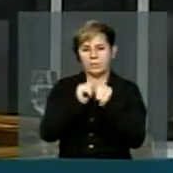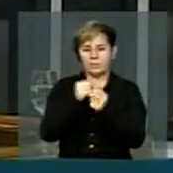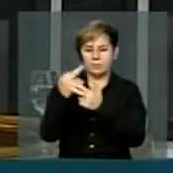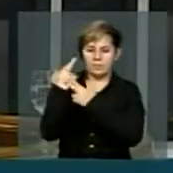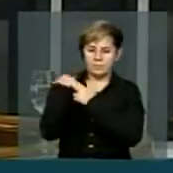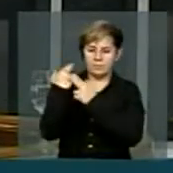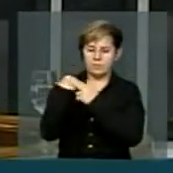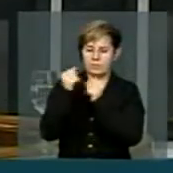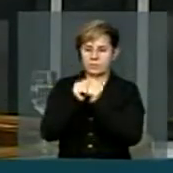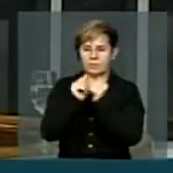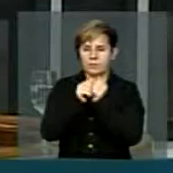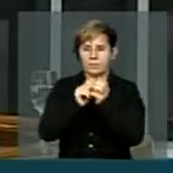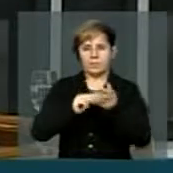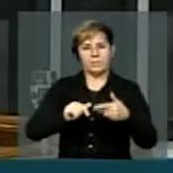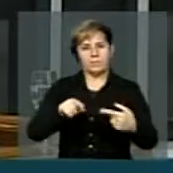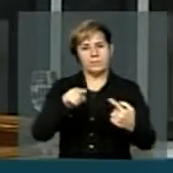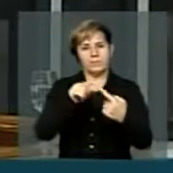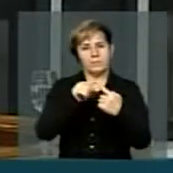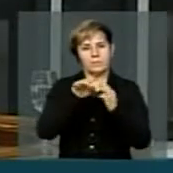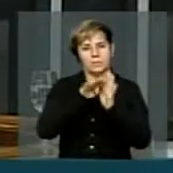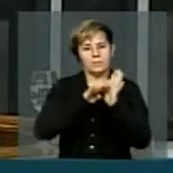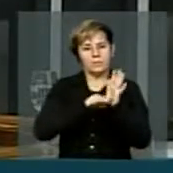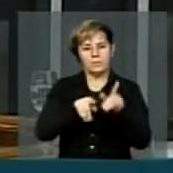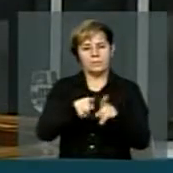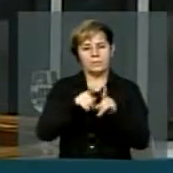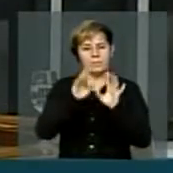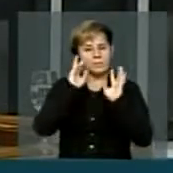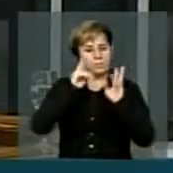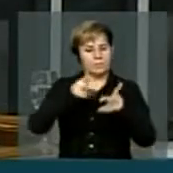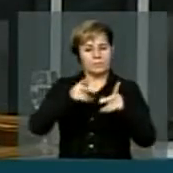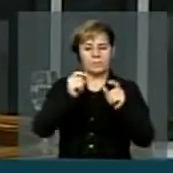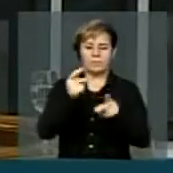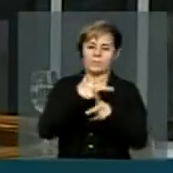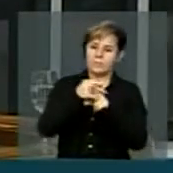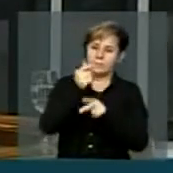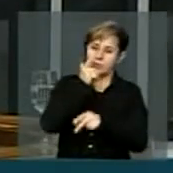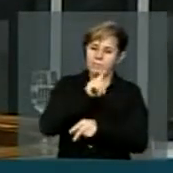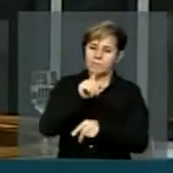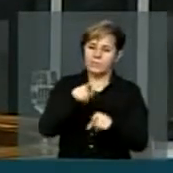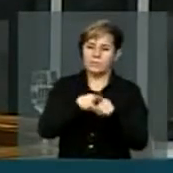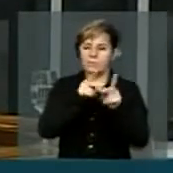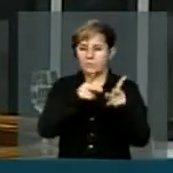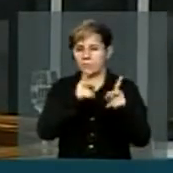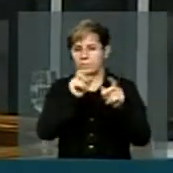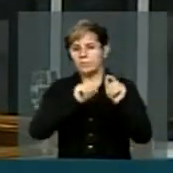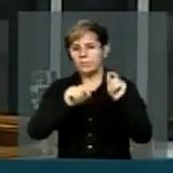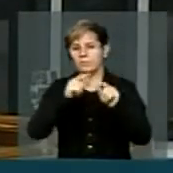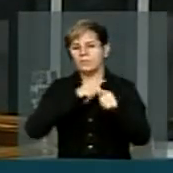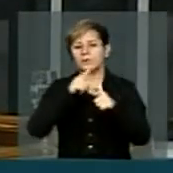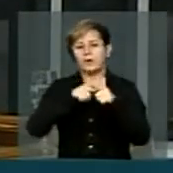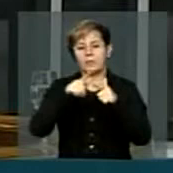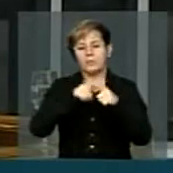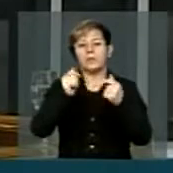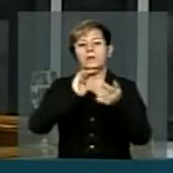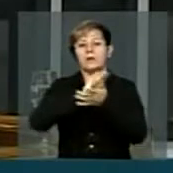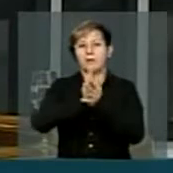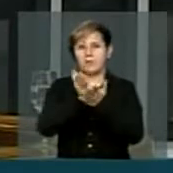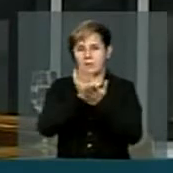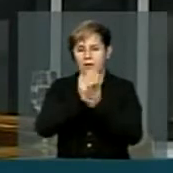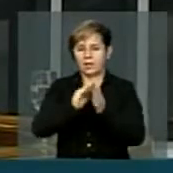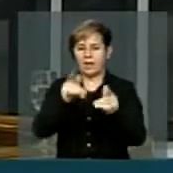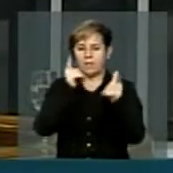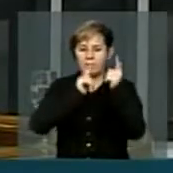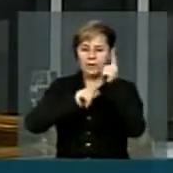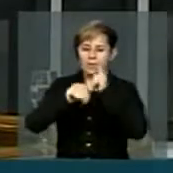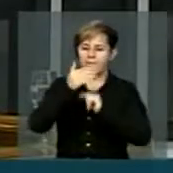metas estabelecidas, reconhecer os êxitos e assinalar os problemas que devem ser atacados para